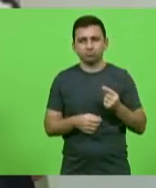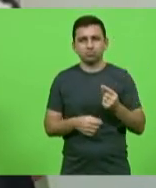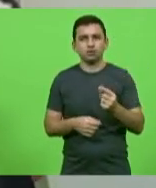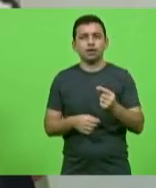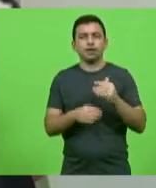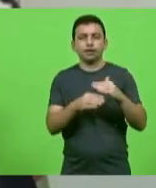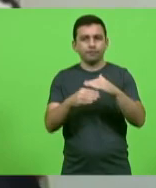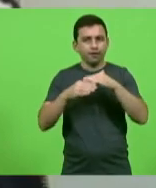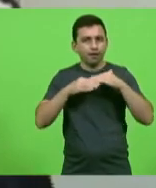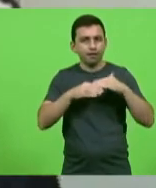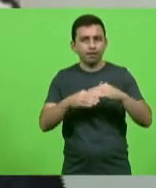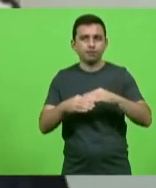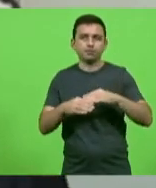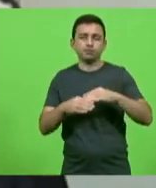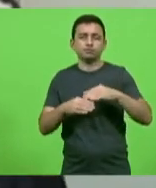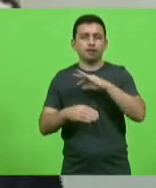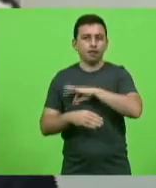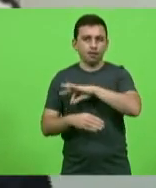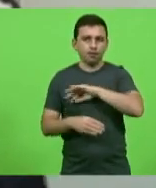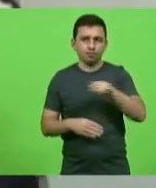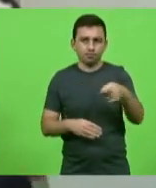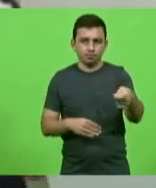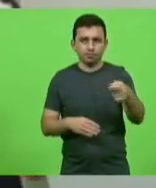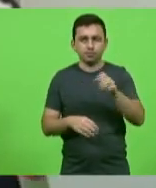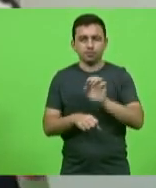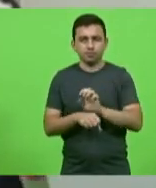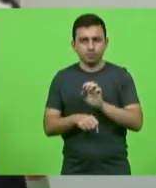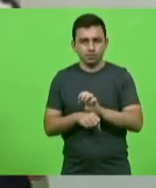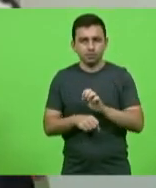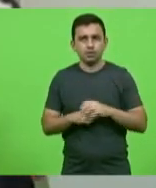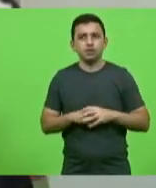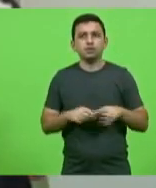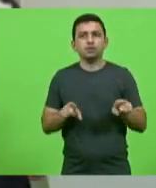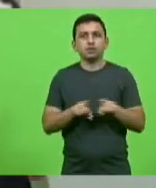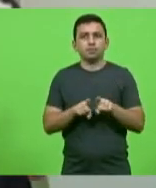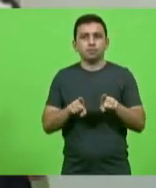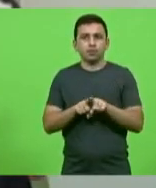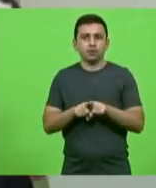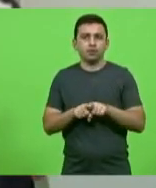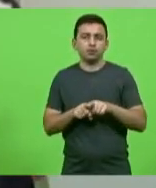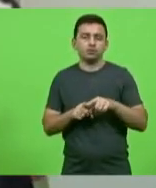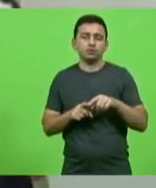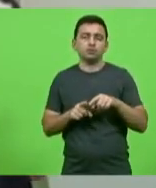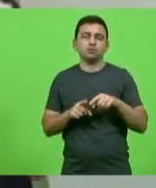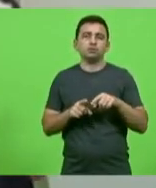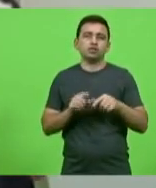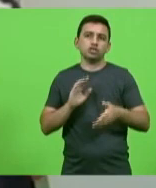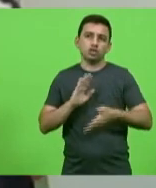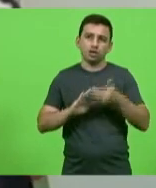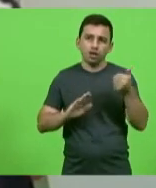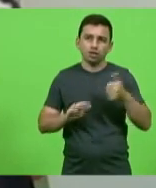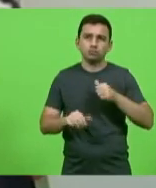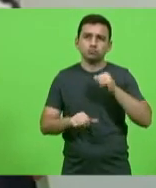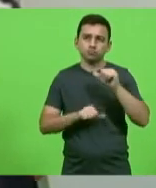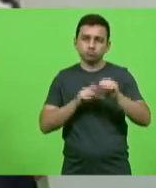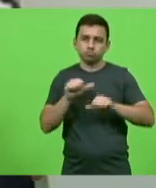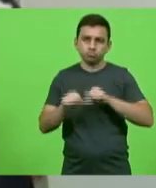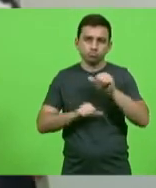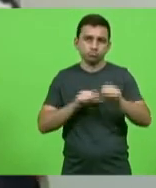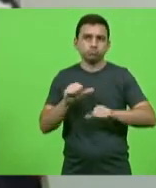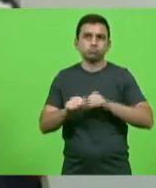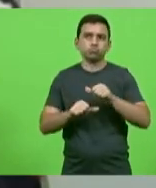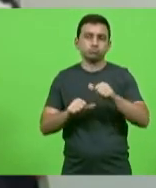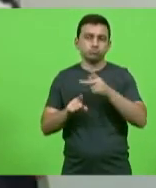equivalência dos Procuradores a situação do duodécimo dos poderes e até mesmo a retirada da reforma da Previdência